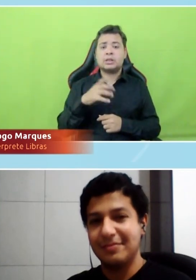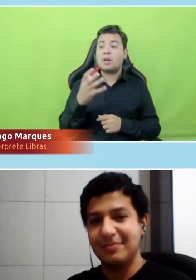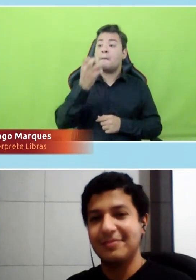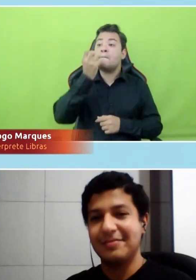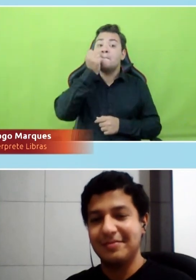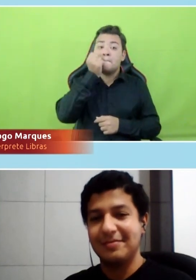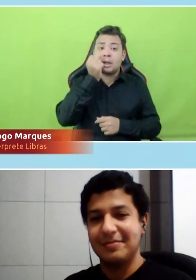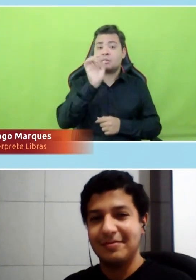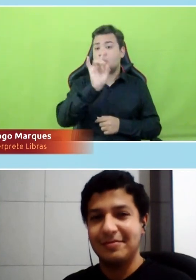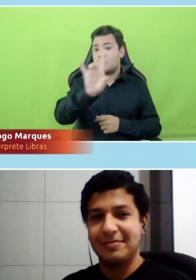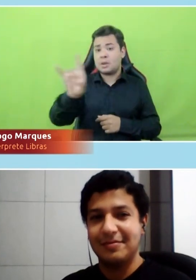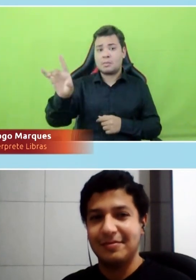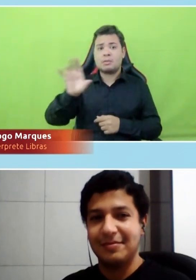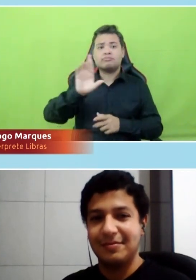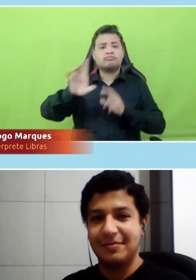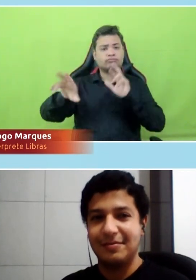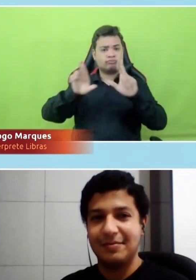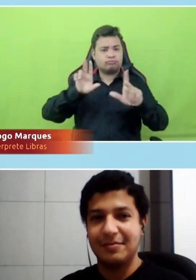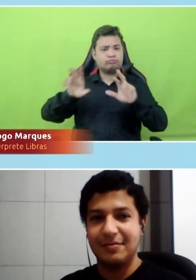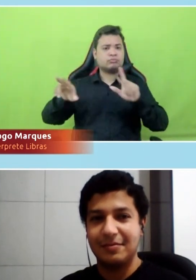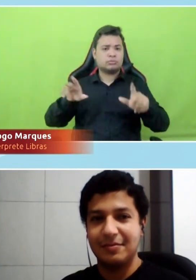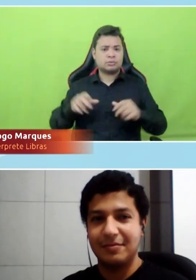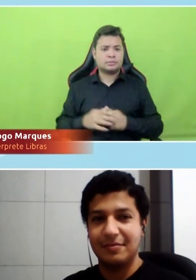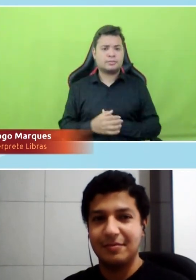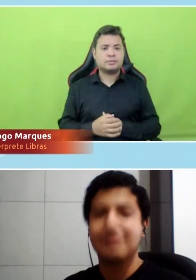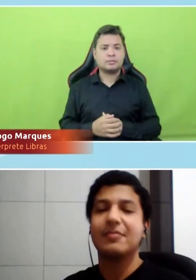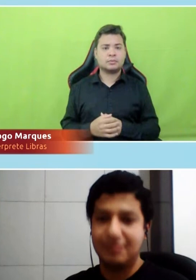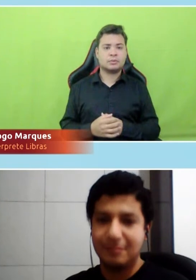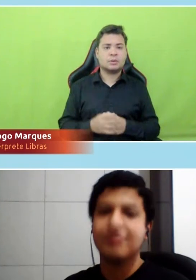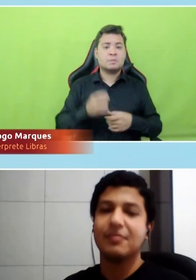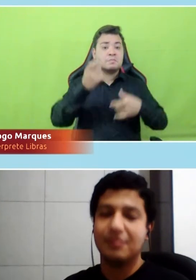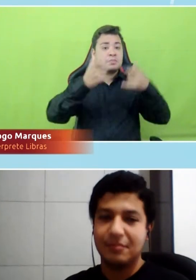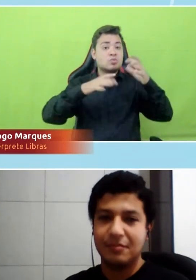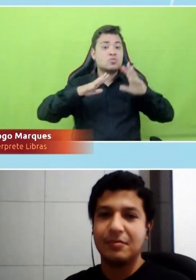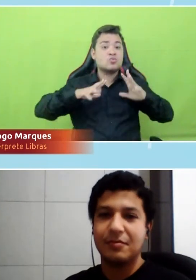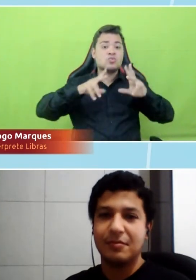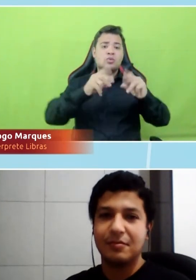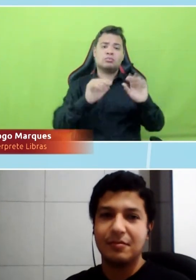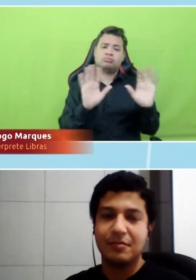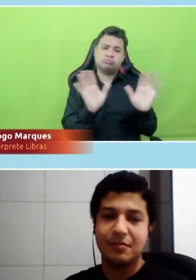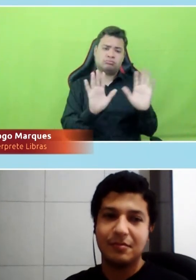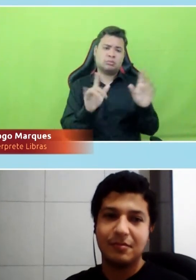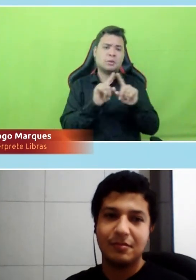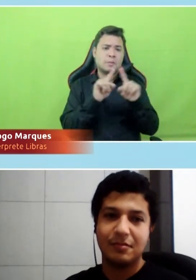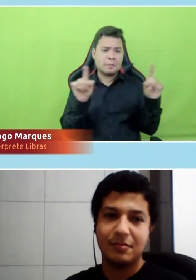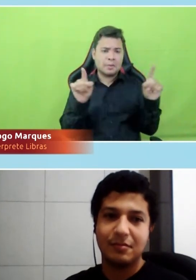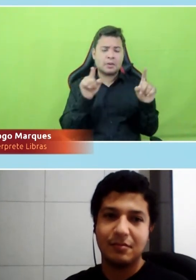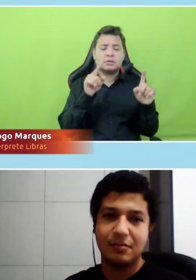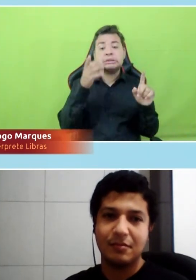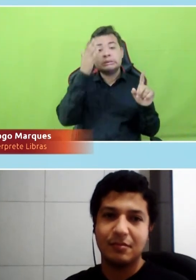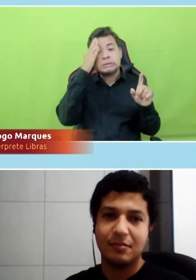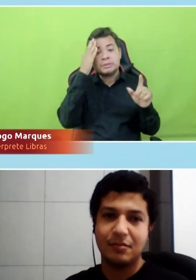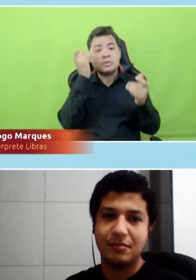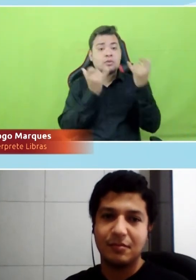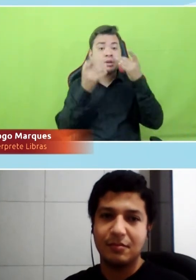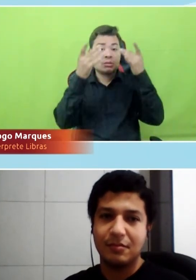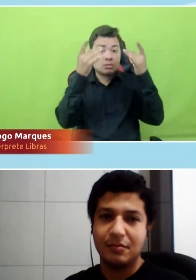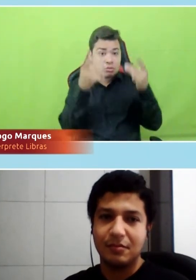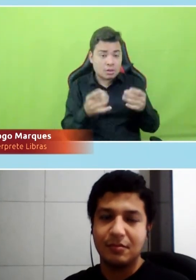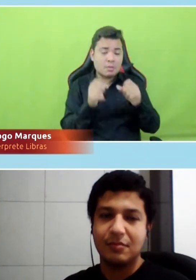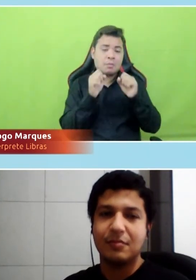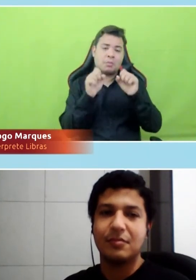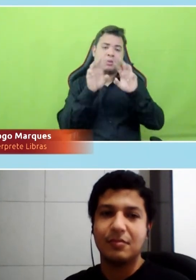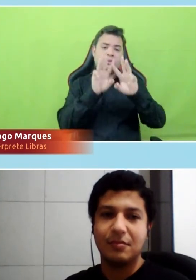dos candidatos. A gente não falou de todos, claro, né, porque são muitos, mas dá para ter acesso a todos esses dados no site do TSE,